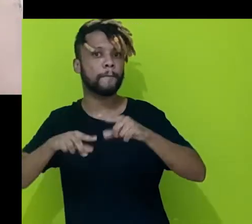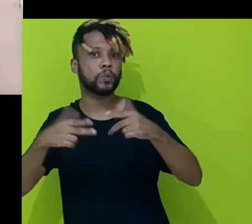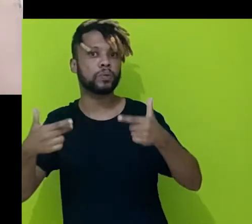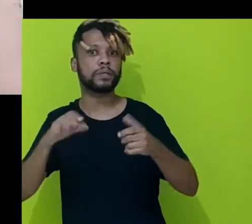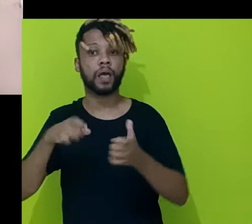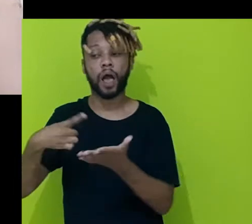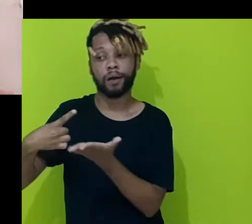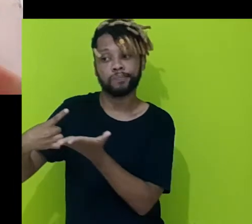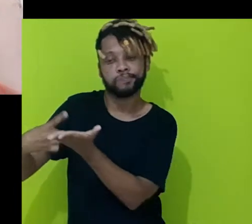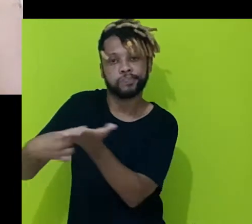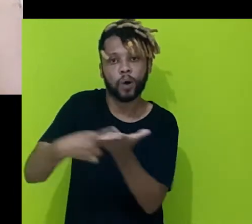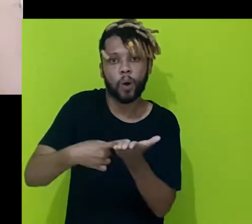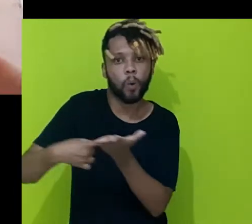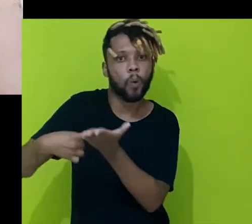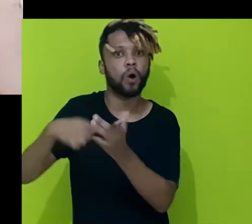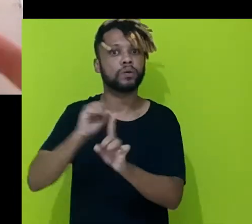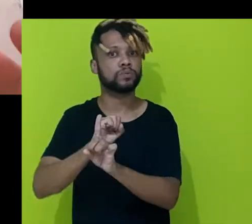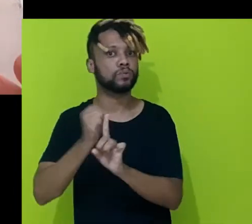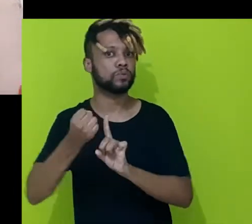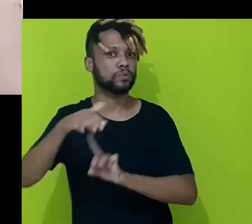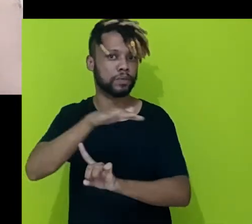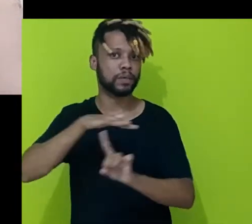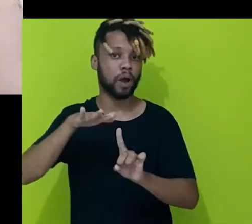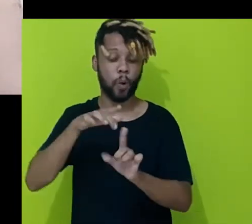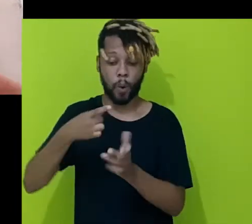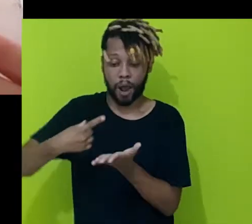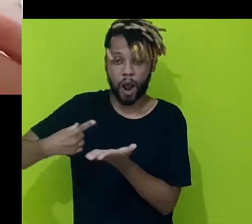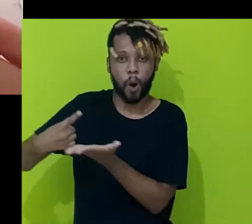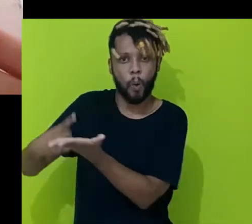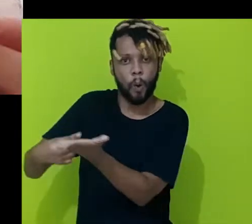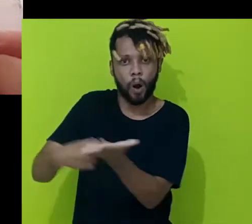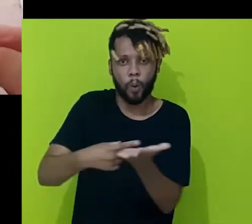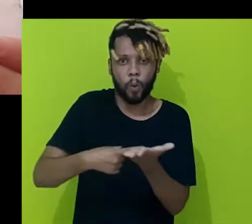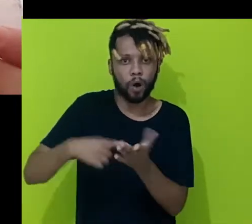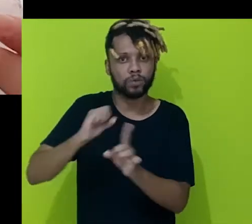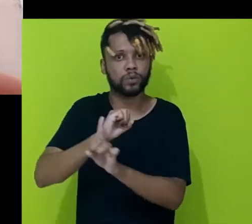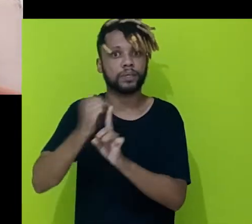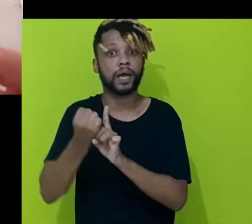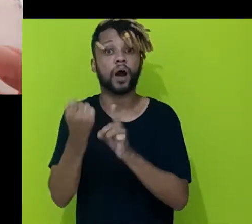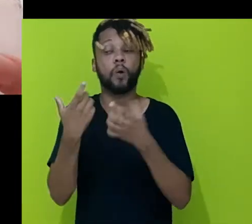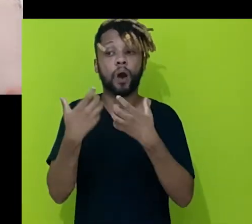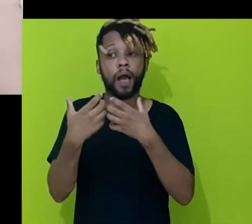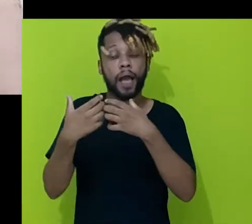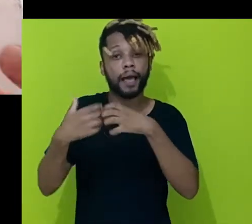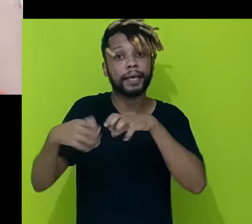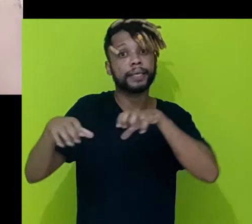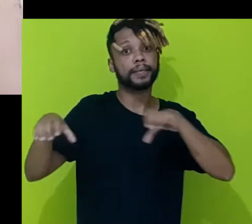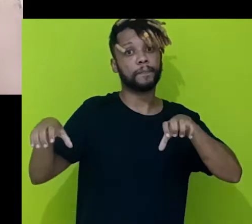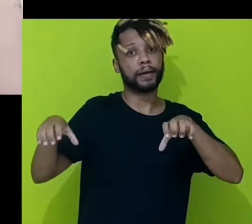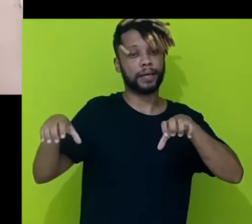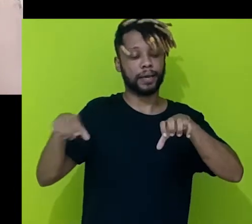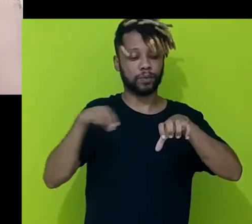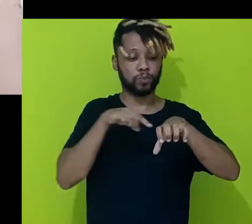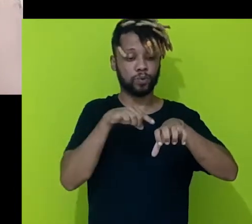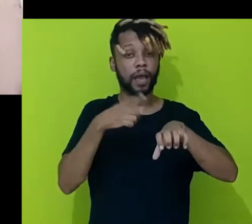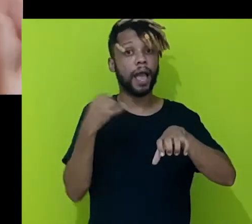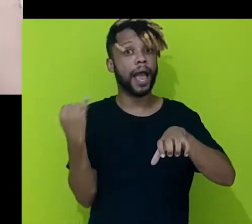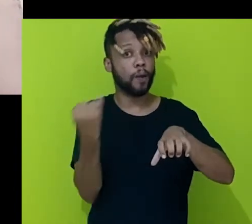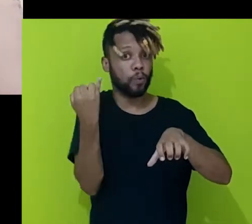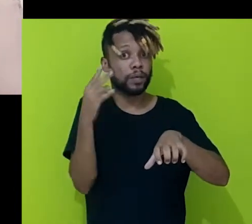A contrapartida social é um produto à parte e é importante lembrar que ela deve contemplar